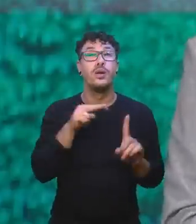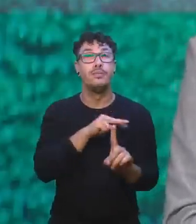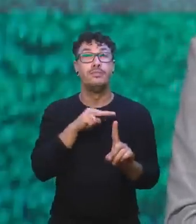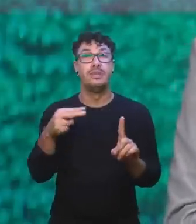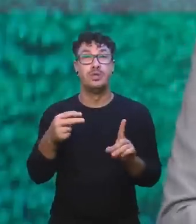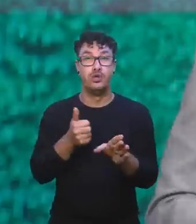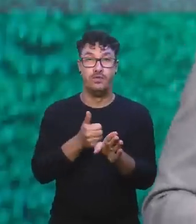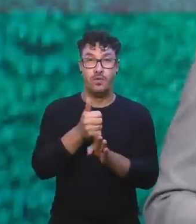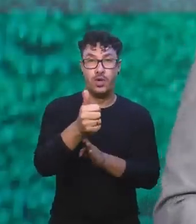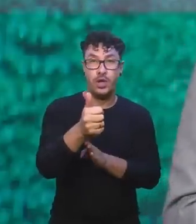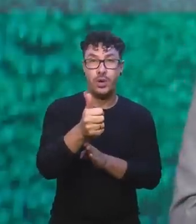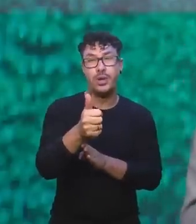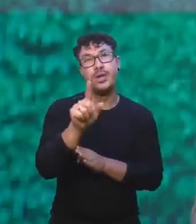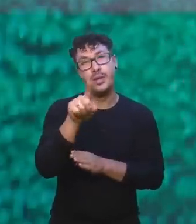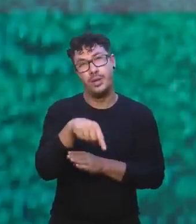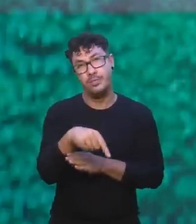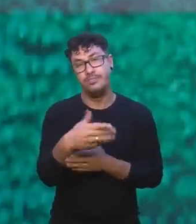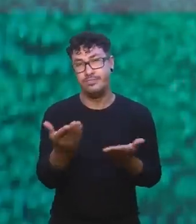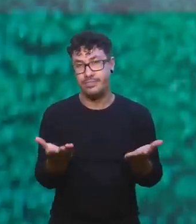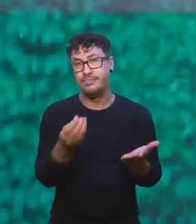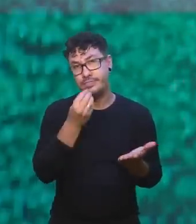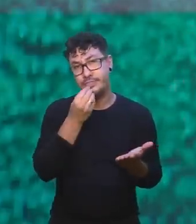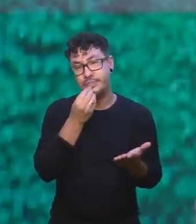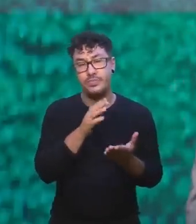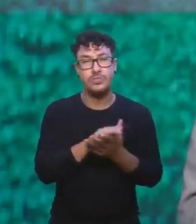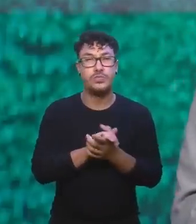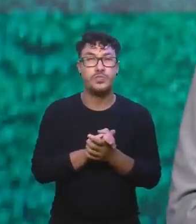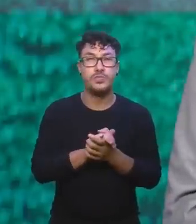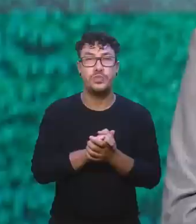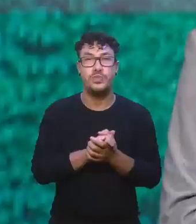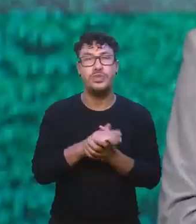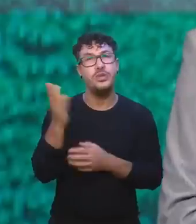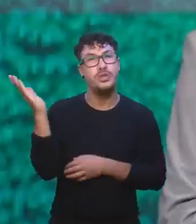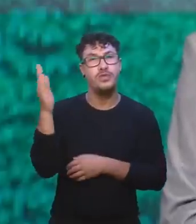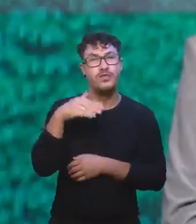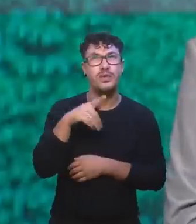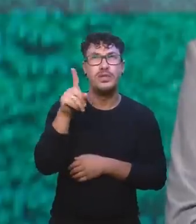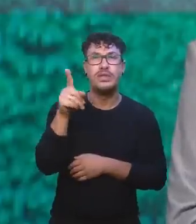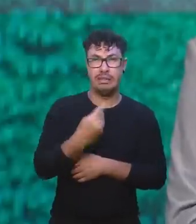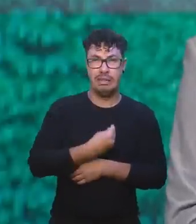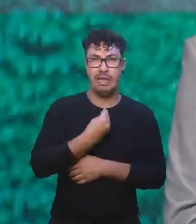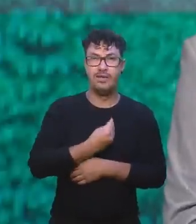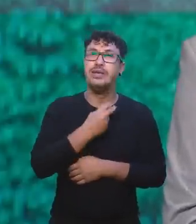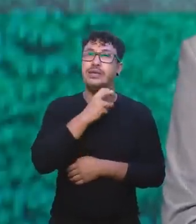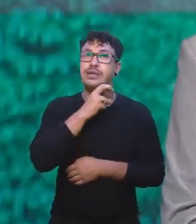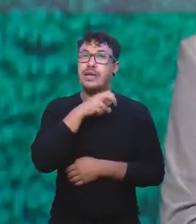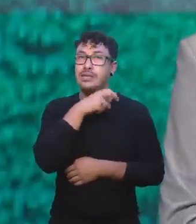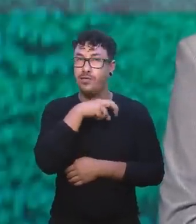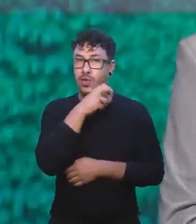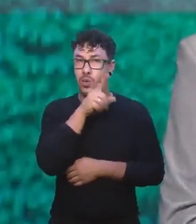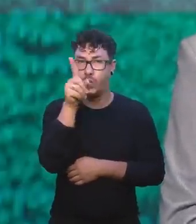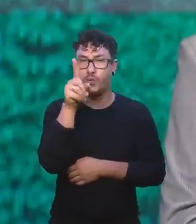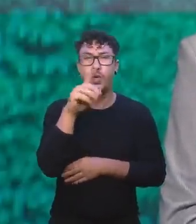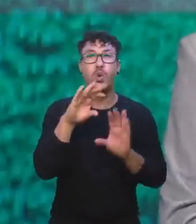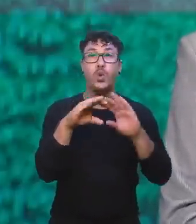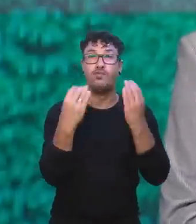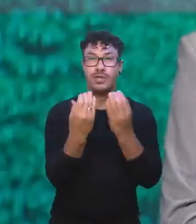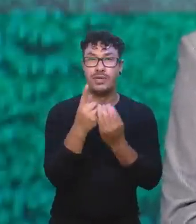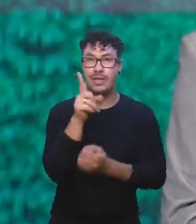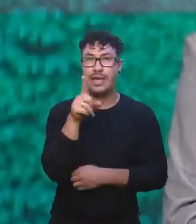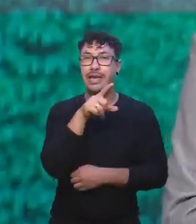moral, é claro. Eu estava vindo para cá, para Cascavel, na verdade, e para a